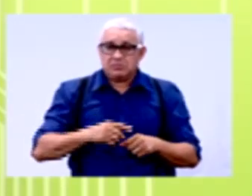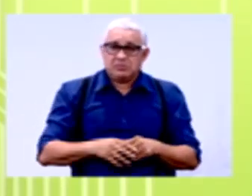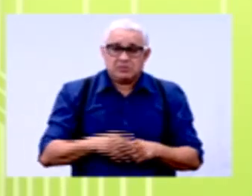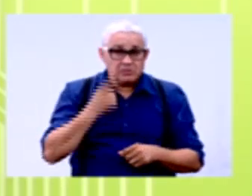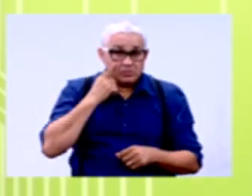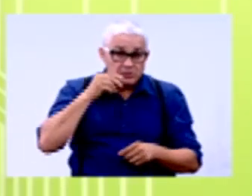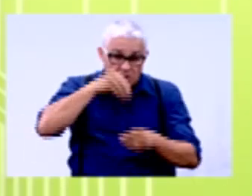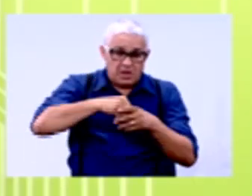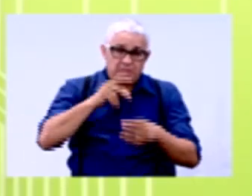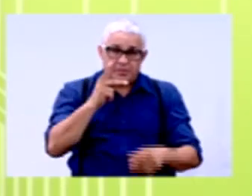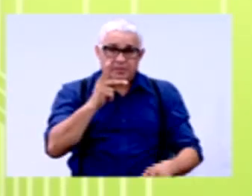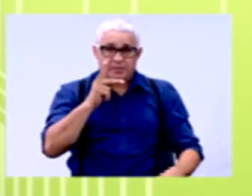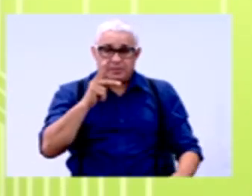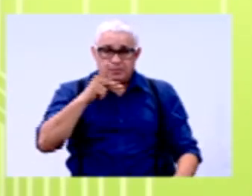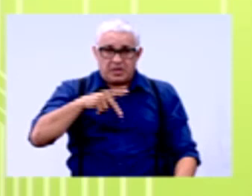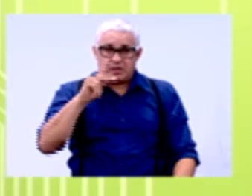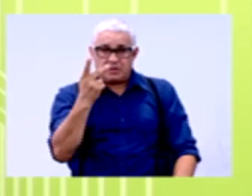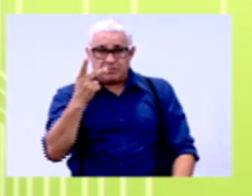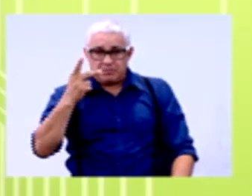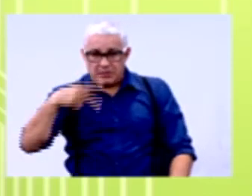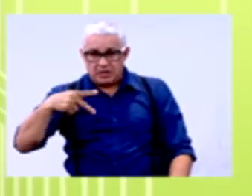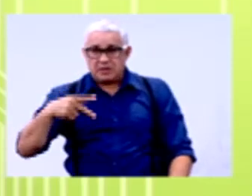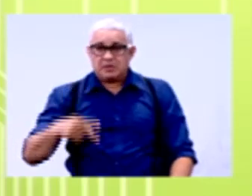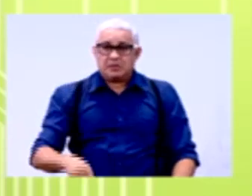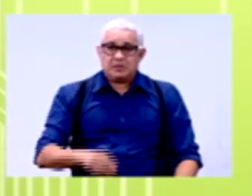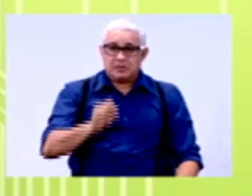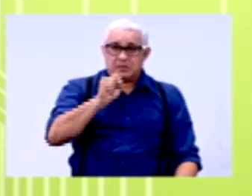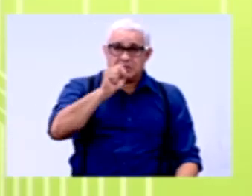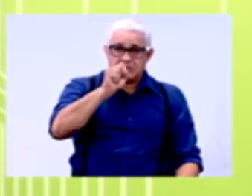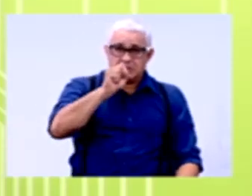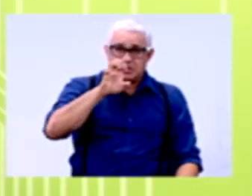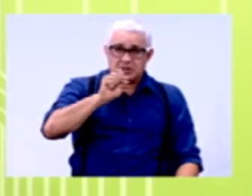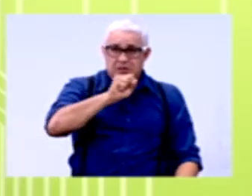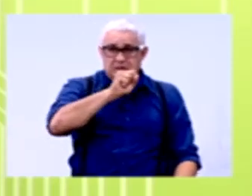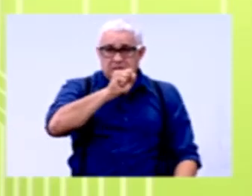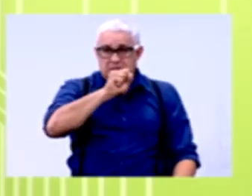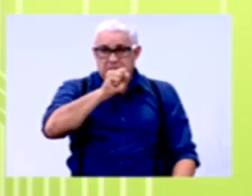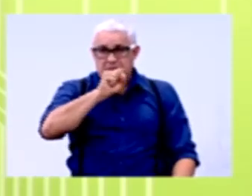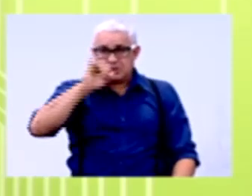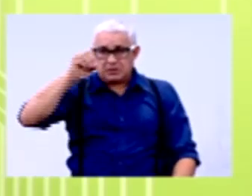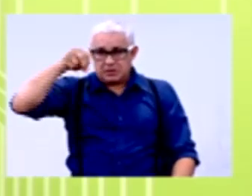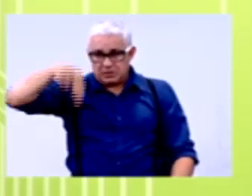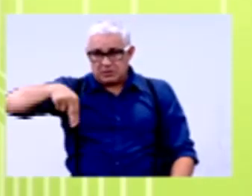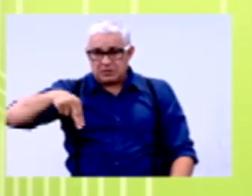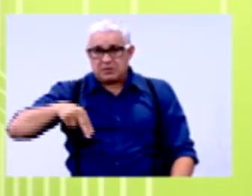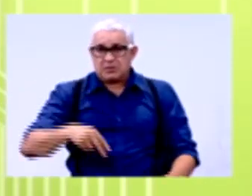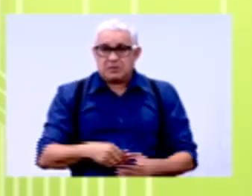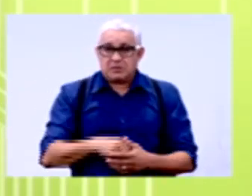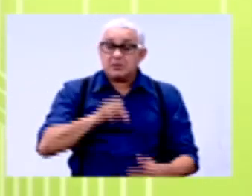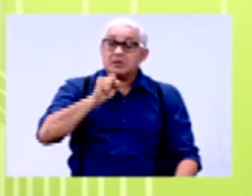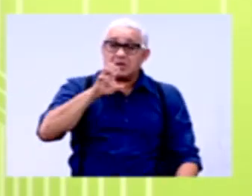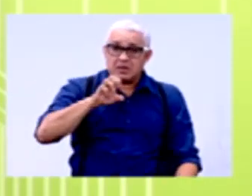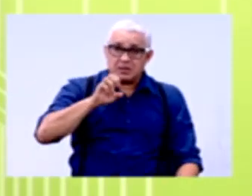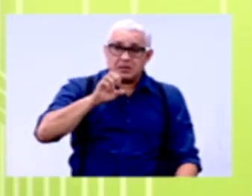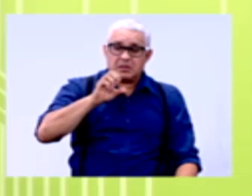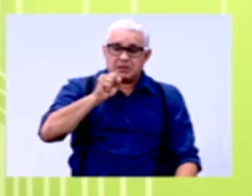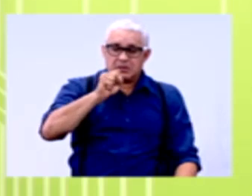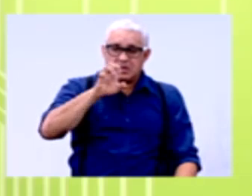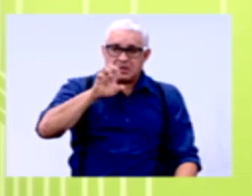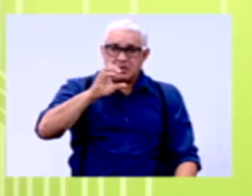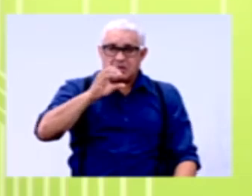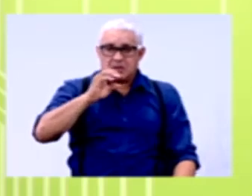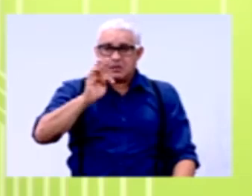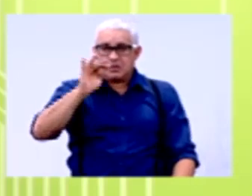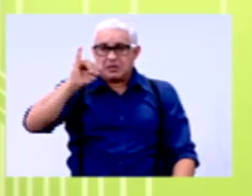do PHP, né? O session e o cookie, né? Então, hoje nós vamos ver um outro formato